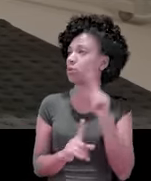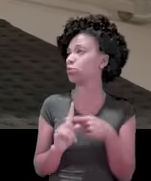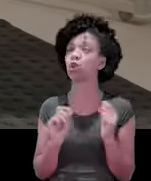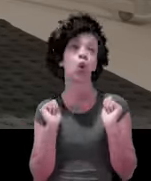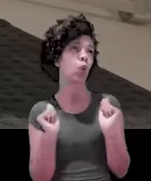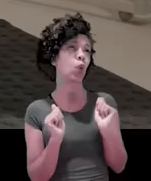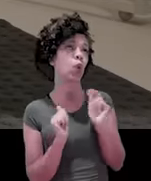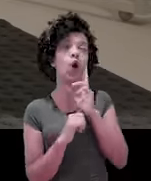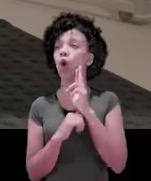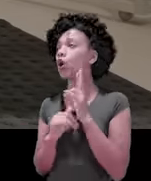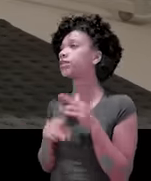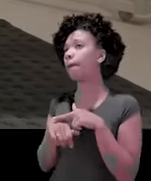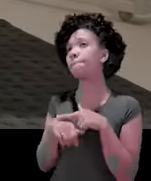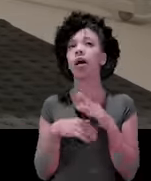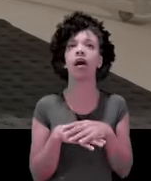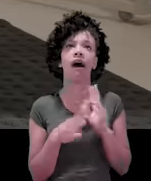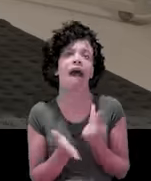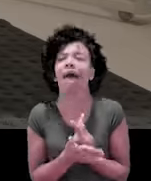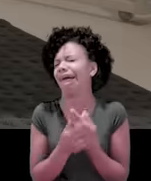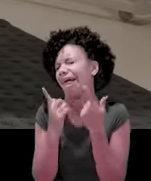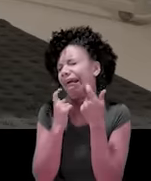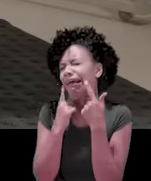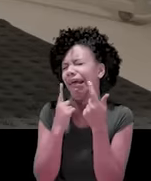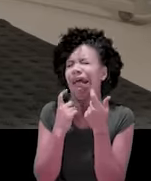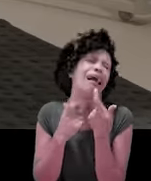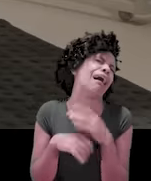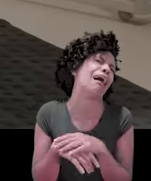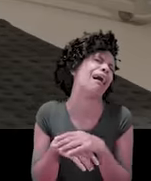positivo cor-de-rosa não acontece